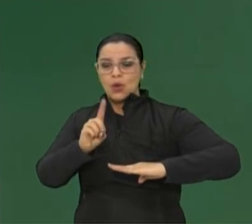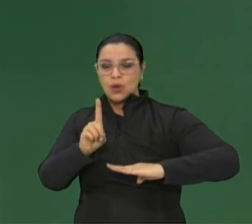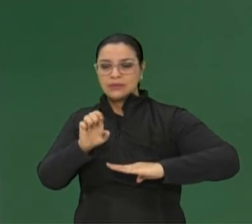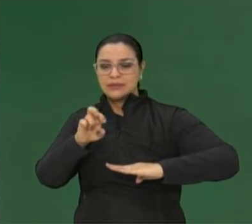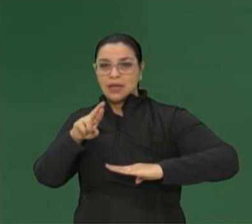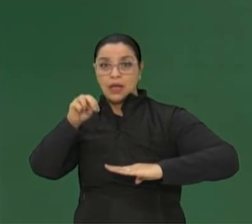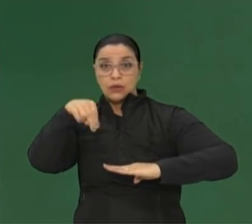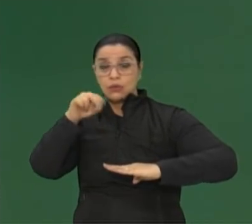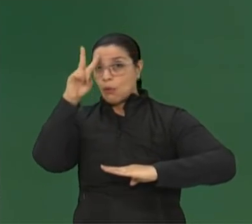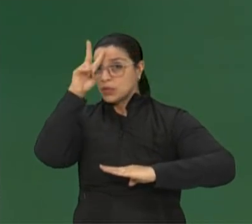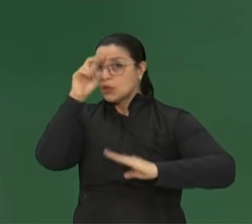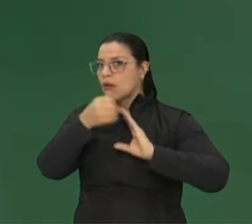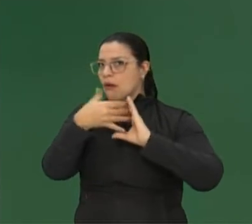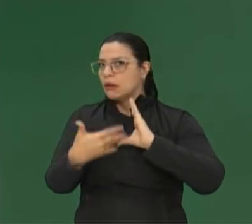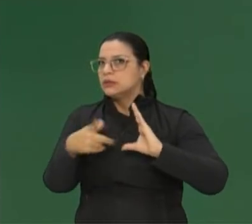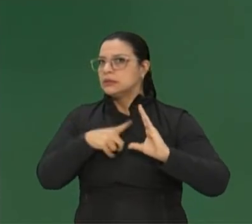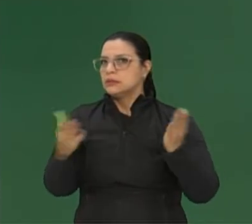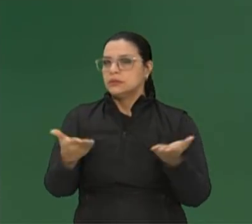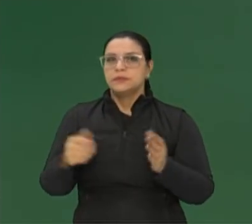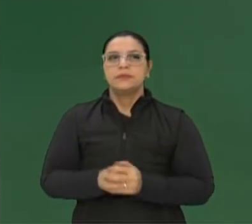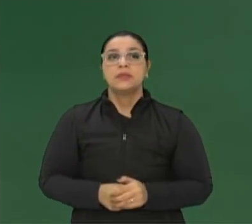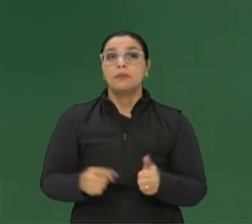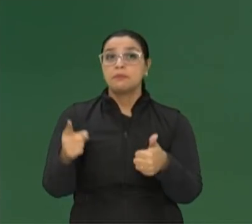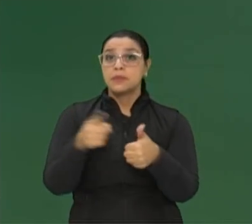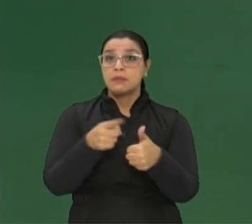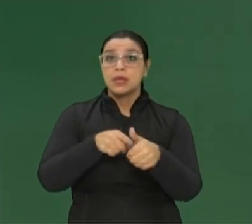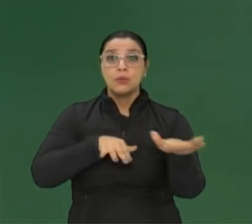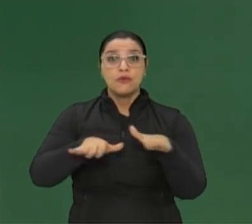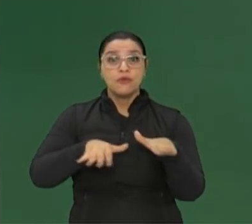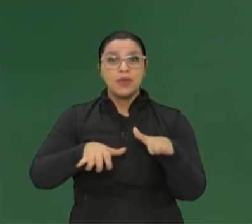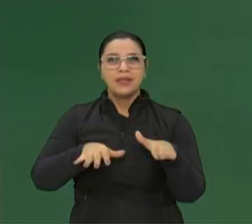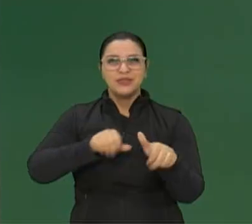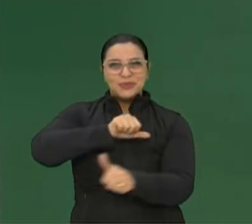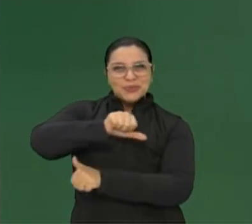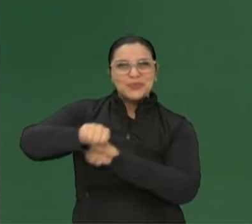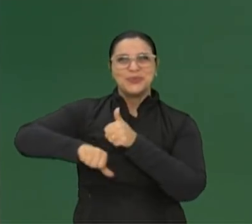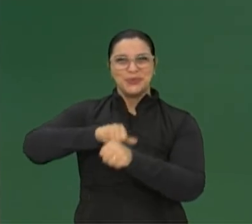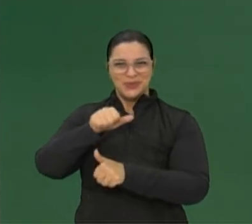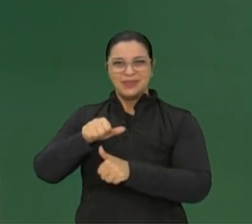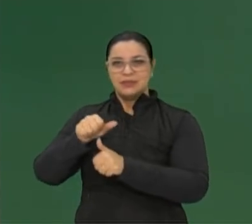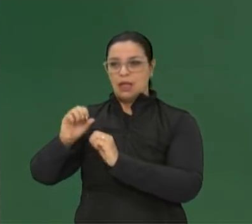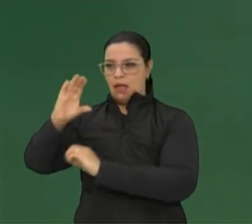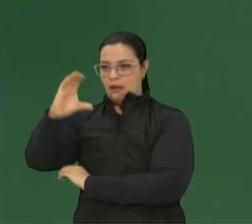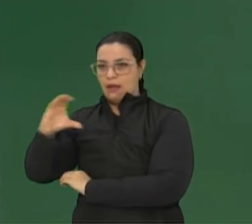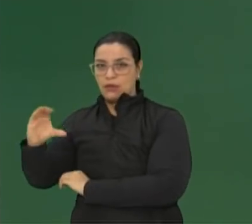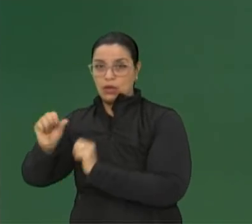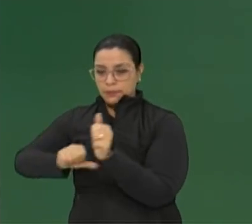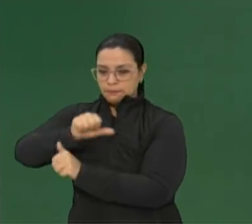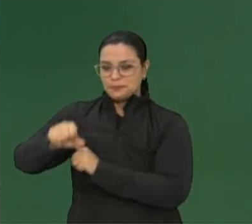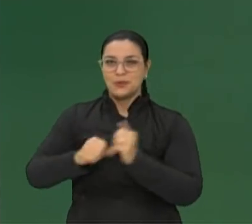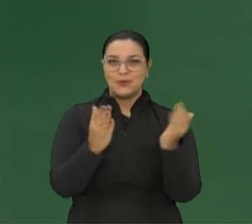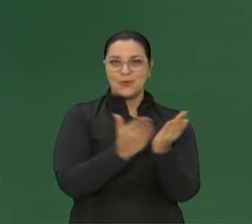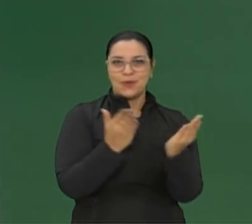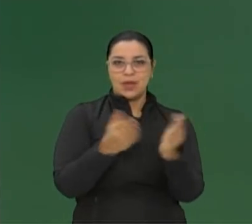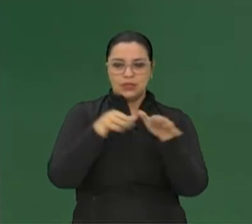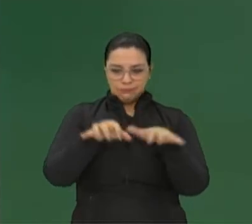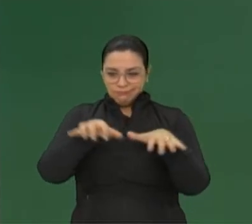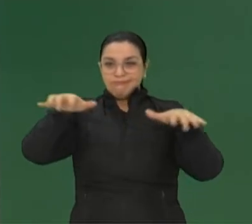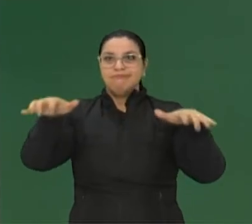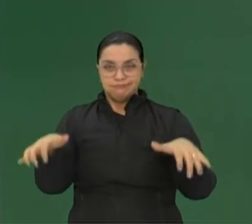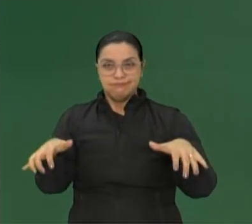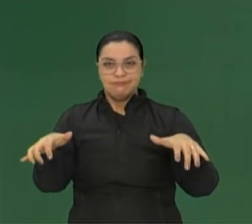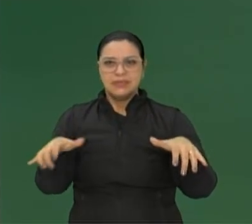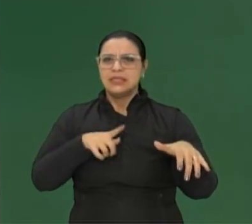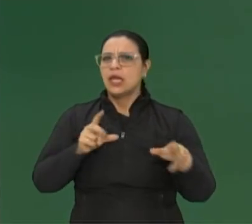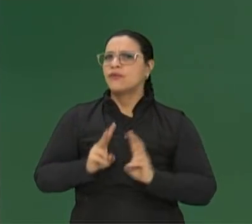características históricas desse período, tá? Primeiro ponto aqui, o movimento de reforma, que foi o que a gente estudou, a reforma protestante, né?